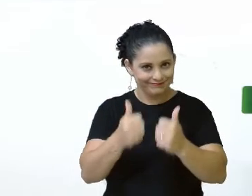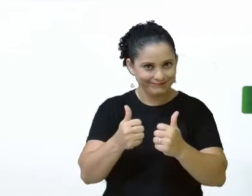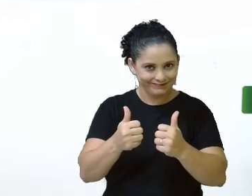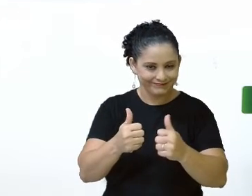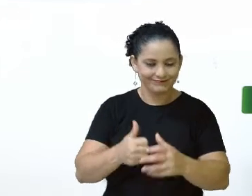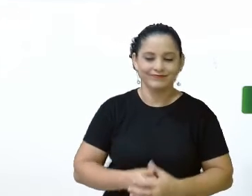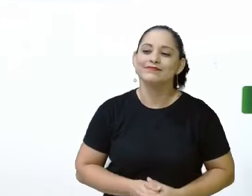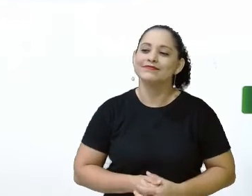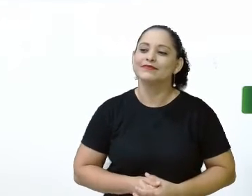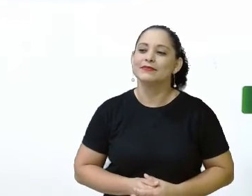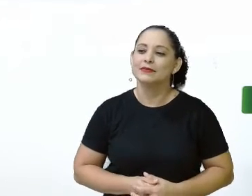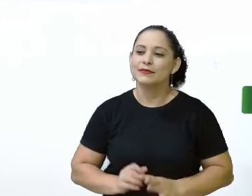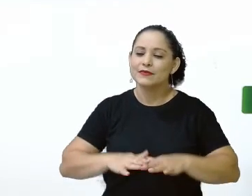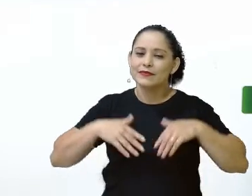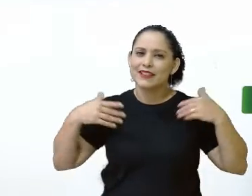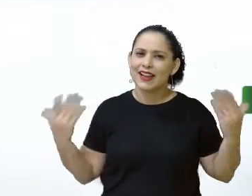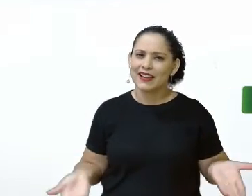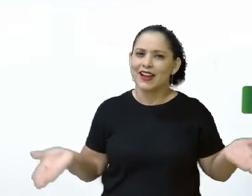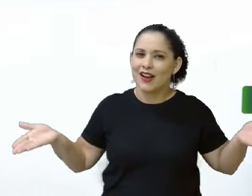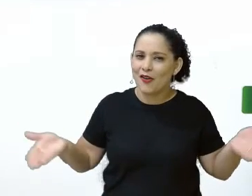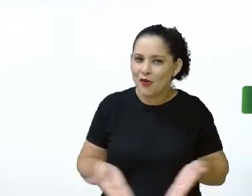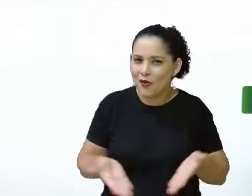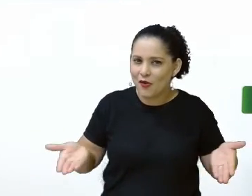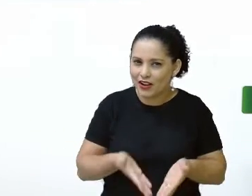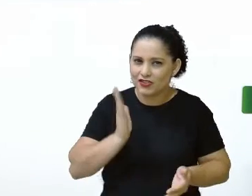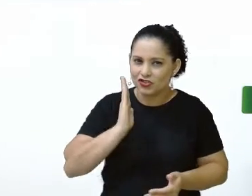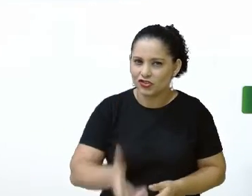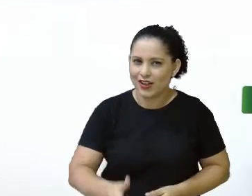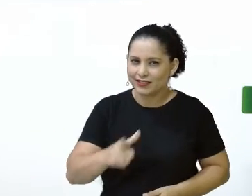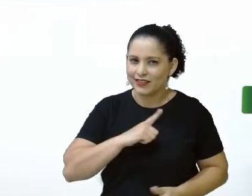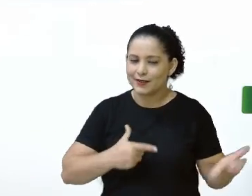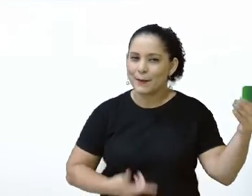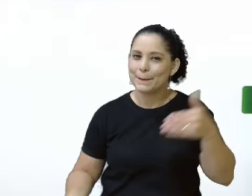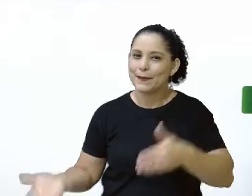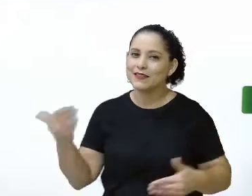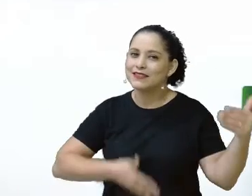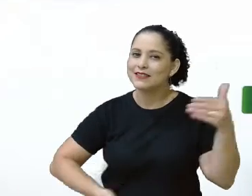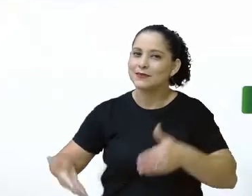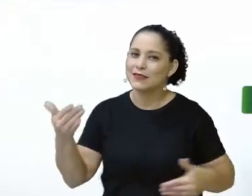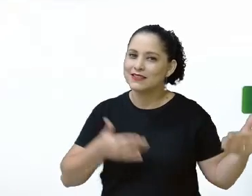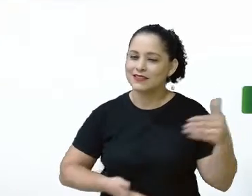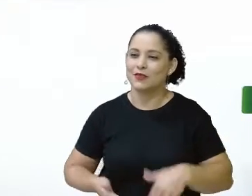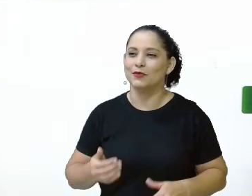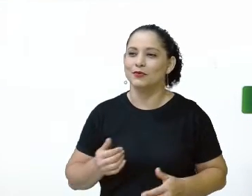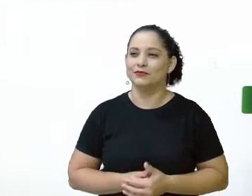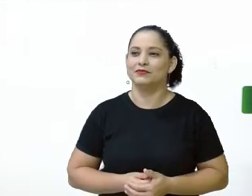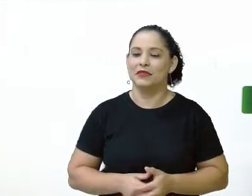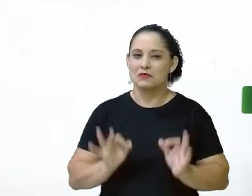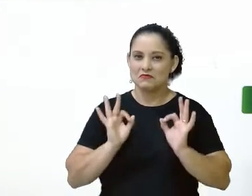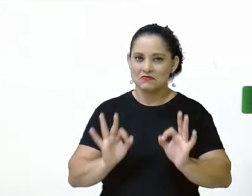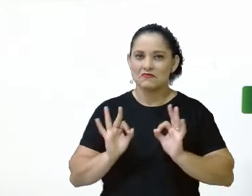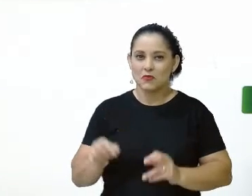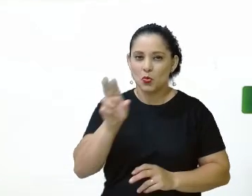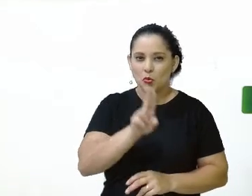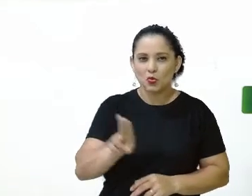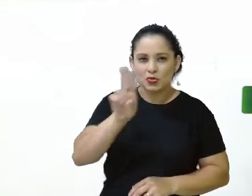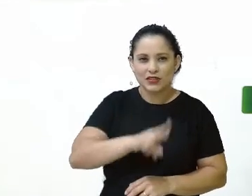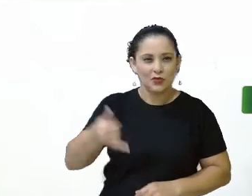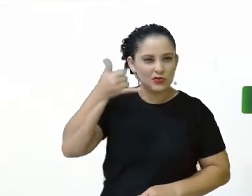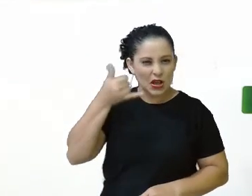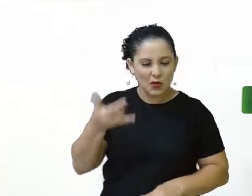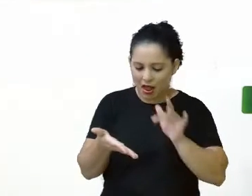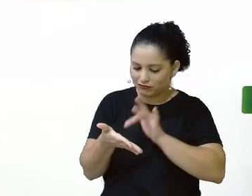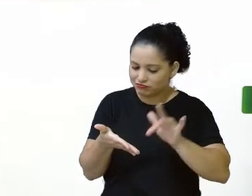aí? Será que eu tenho alguma participação no chat? Eu tô chique, né? Utilizando o smartphone aqui